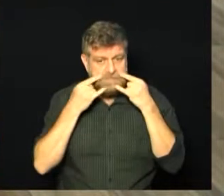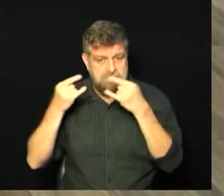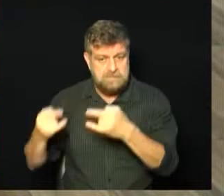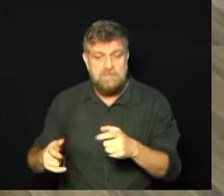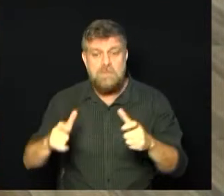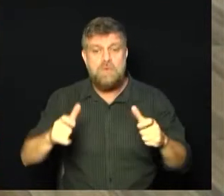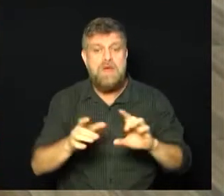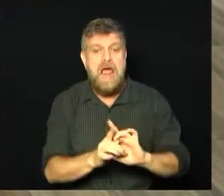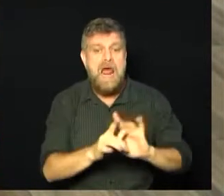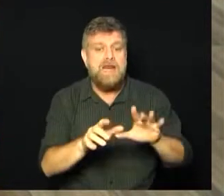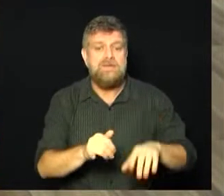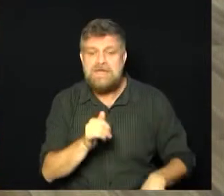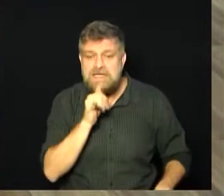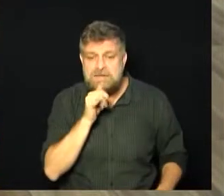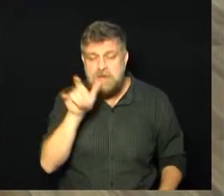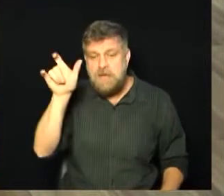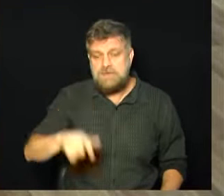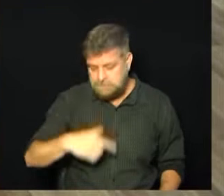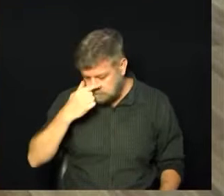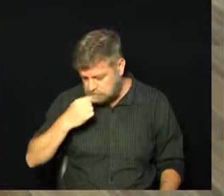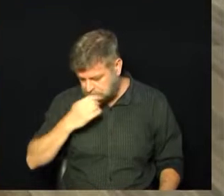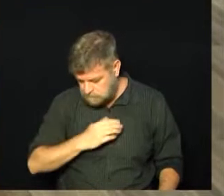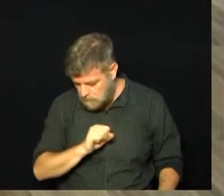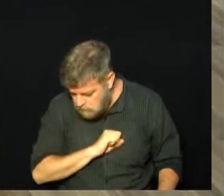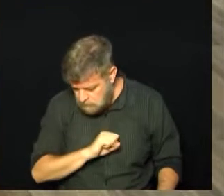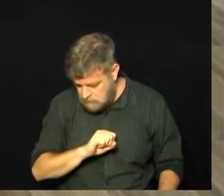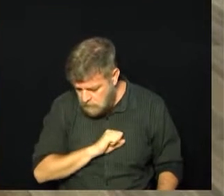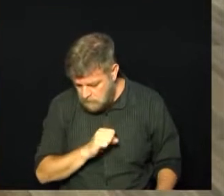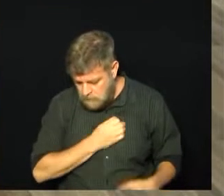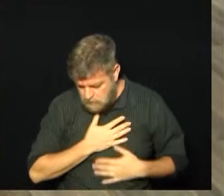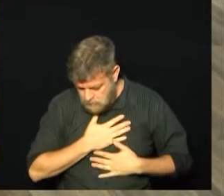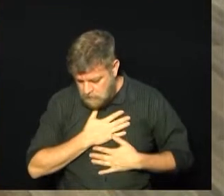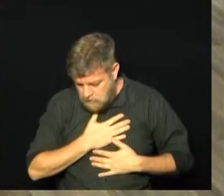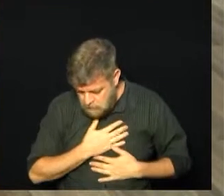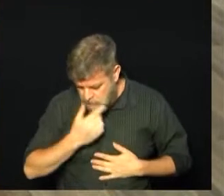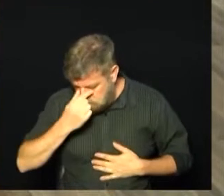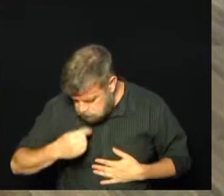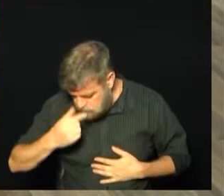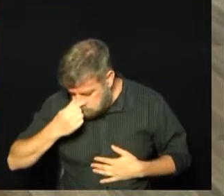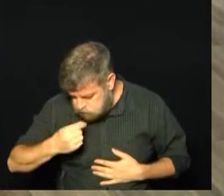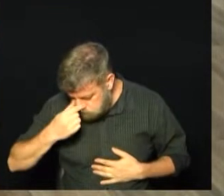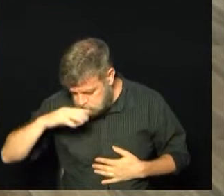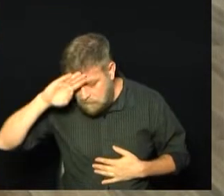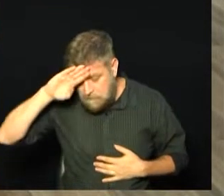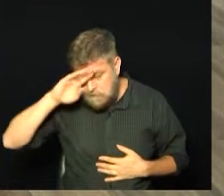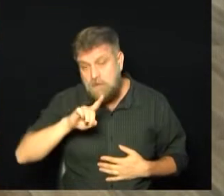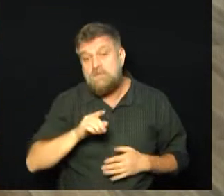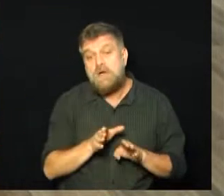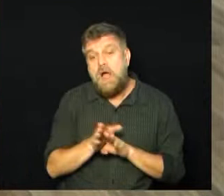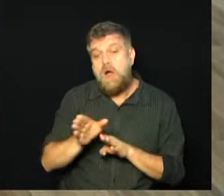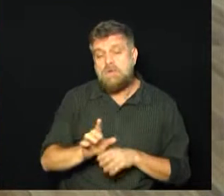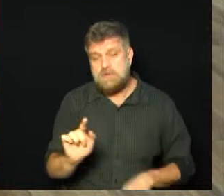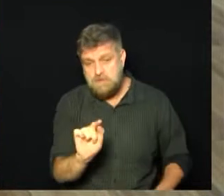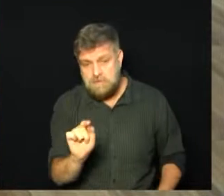aberto, mas se a pessoa de repente está com sintomas gripais ou de qualquer outra doença, com tosse, enfim, o que você indica?